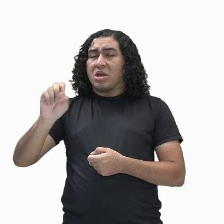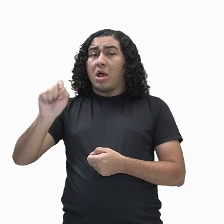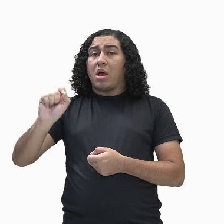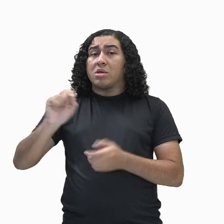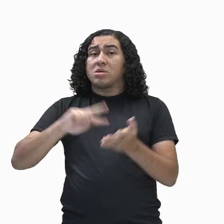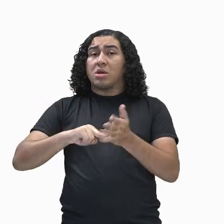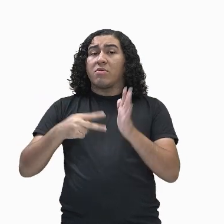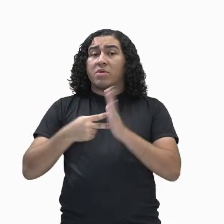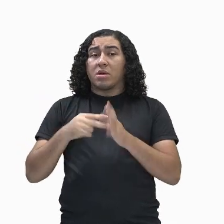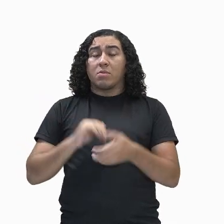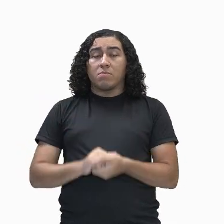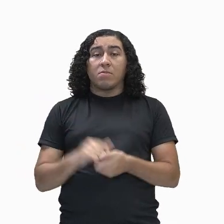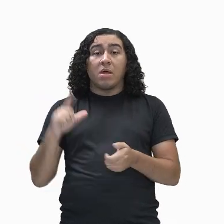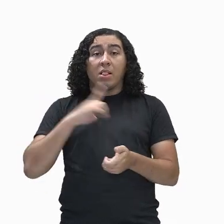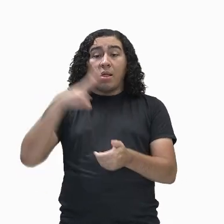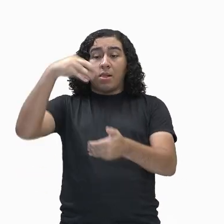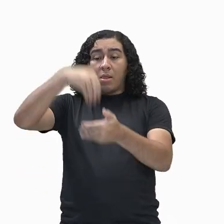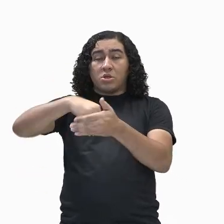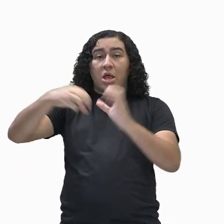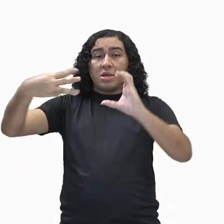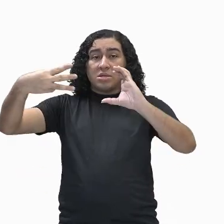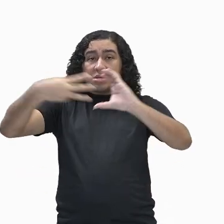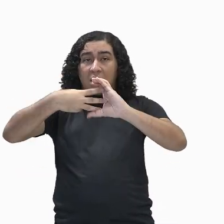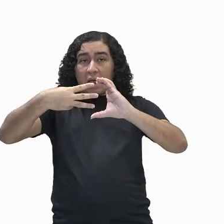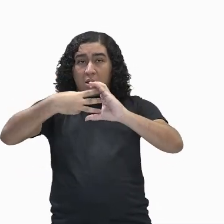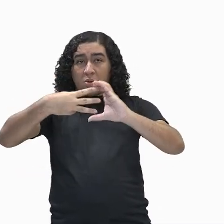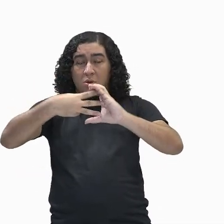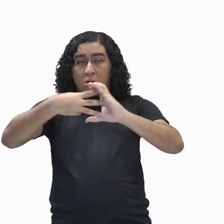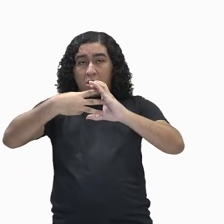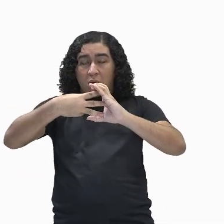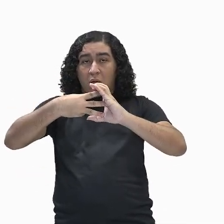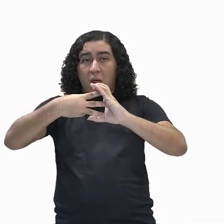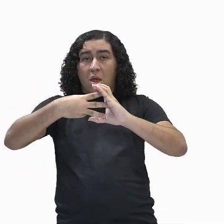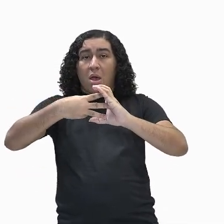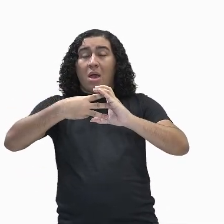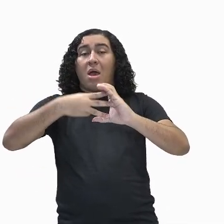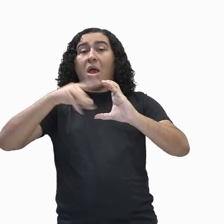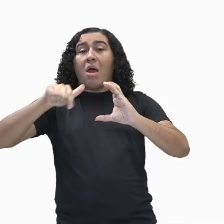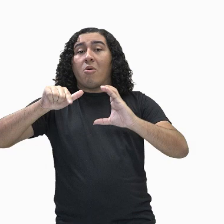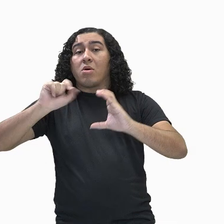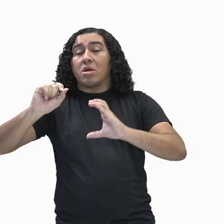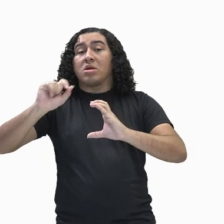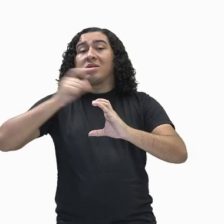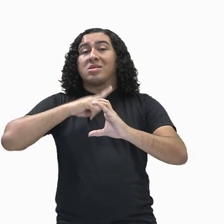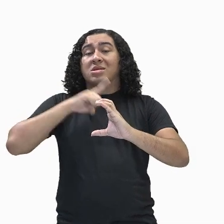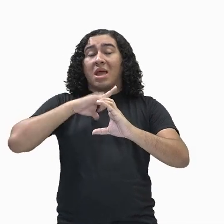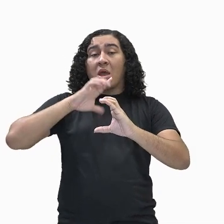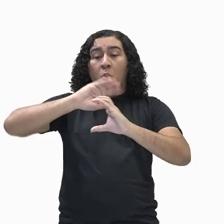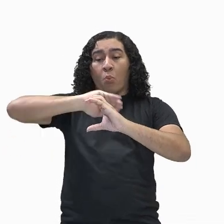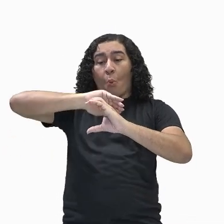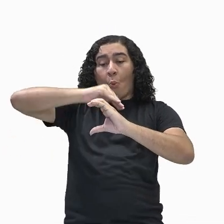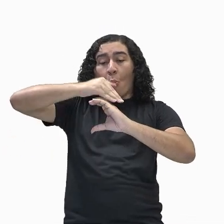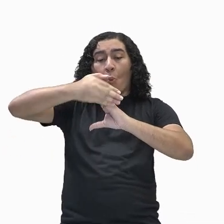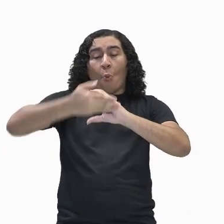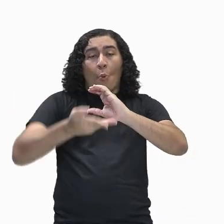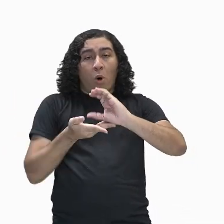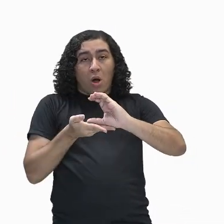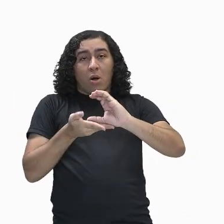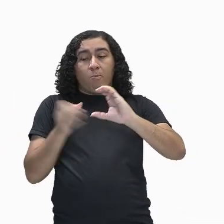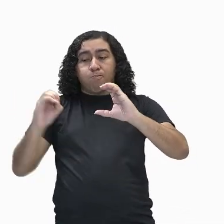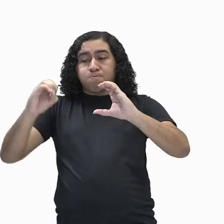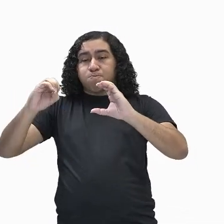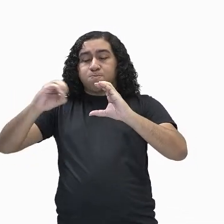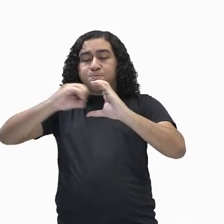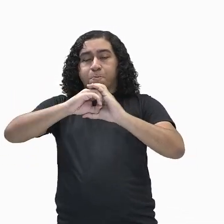são formados por células eucariontes, que é aquelas que têm ali uma membrana, né, nuclear